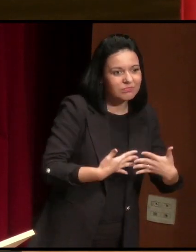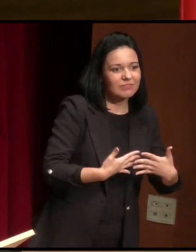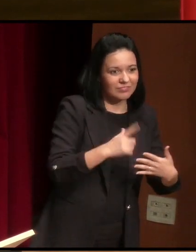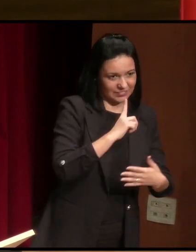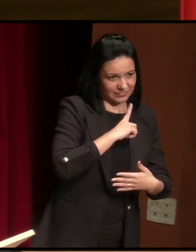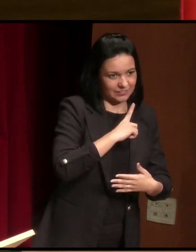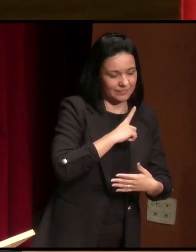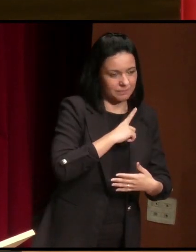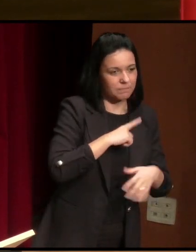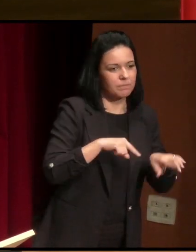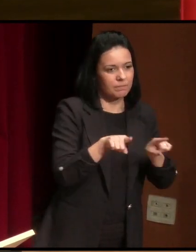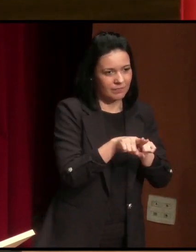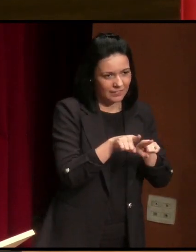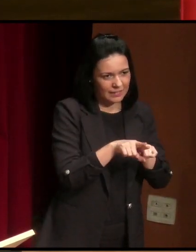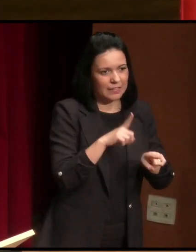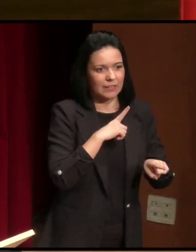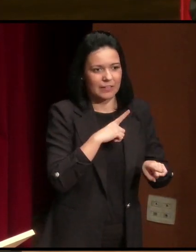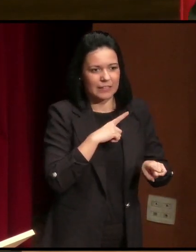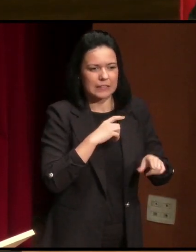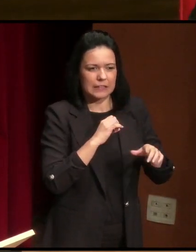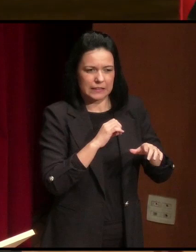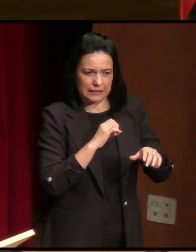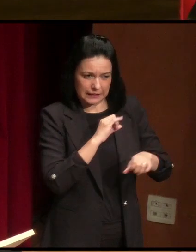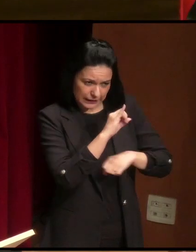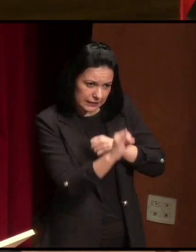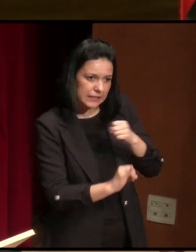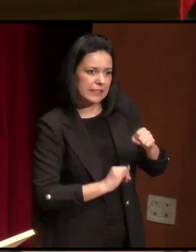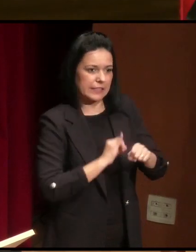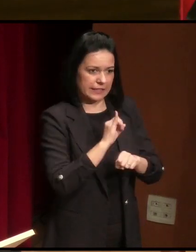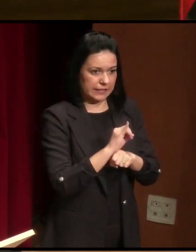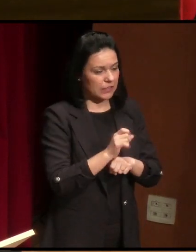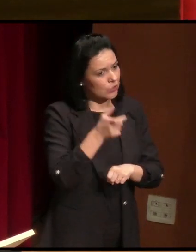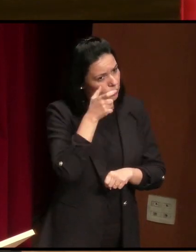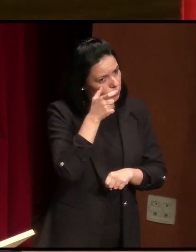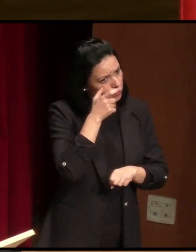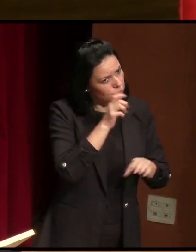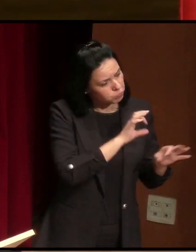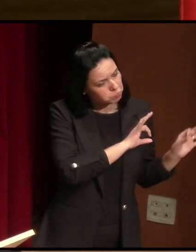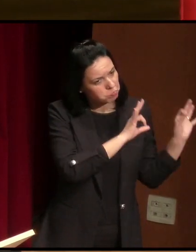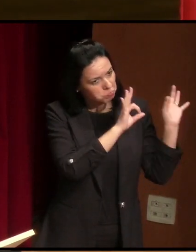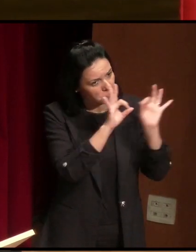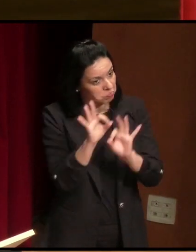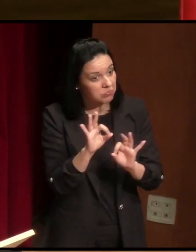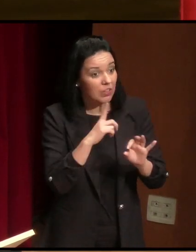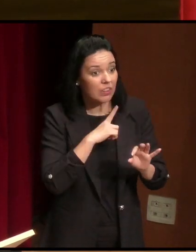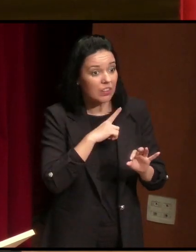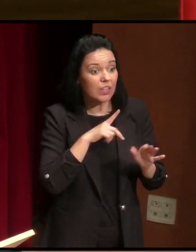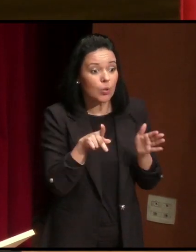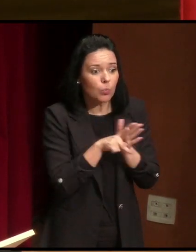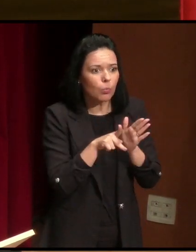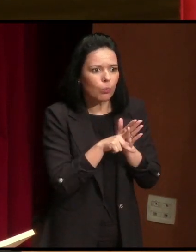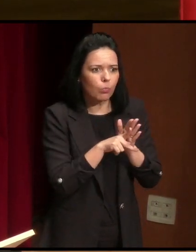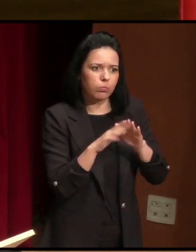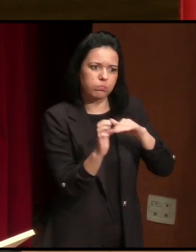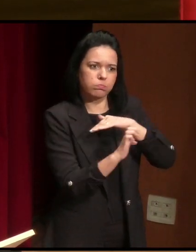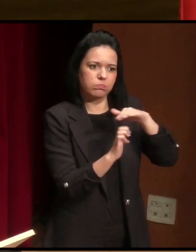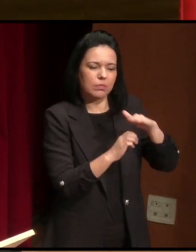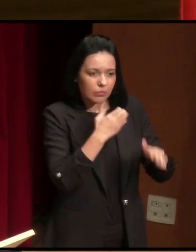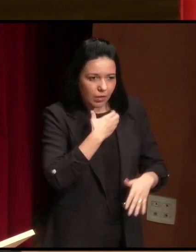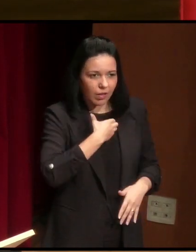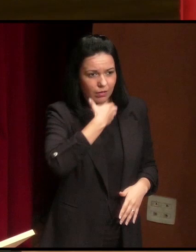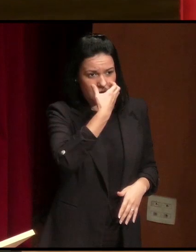Os serviços de streaming, o serviço da Apple, por exemplo, todo o conteúdo todo, sem